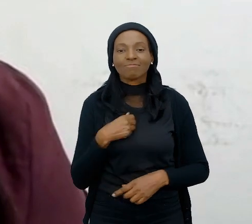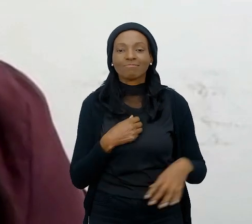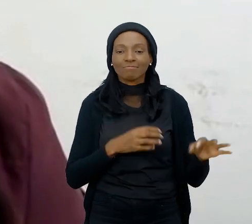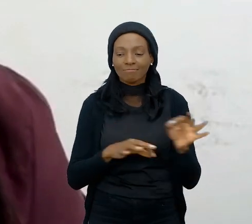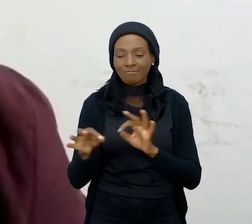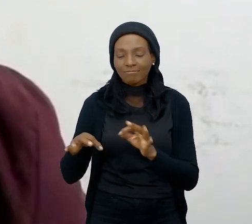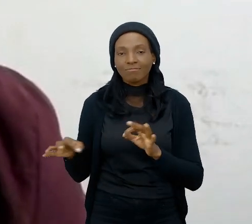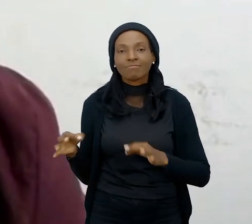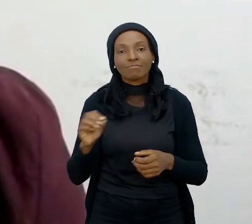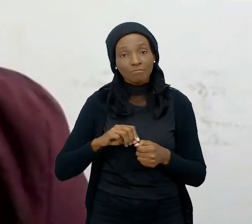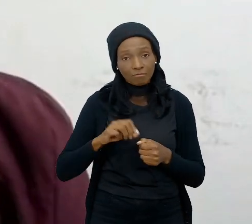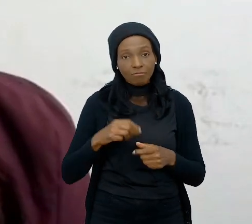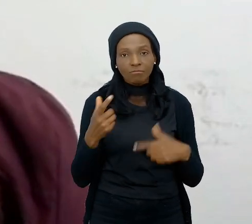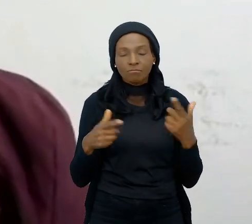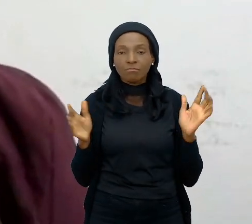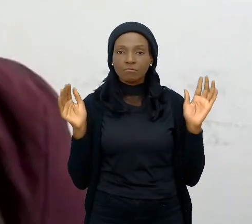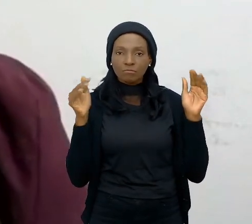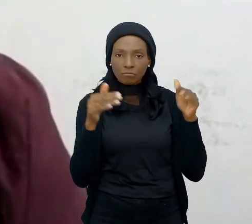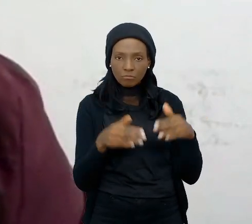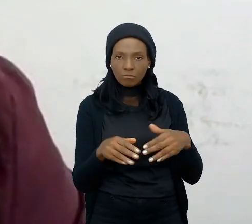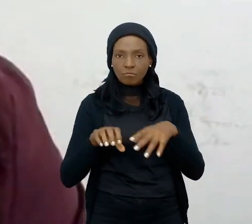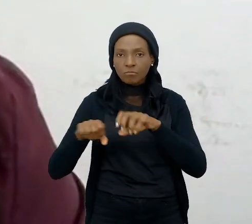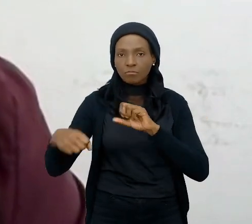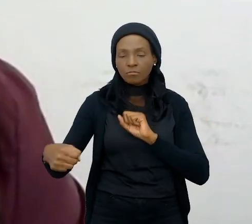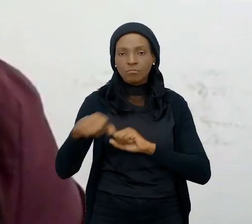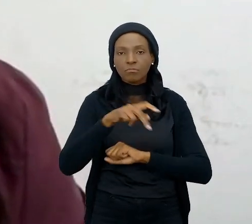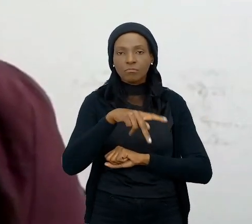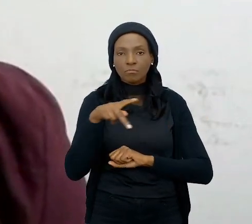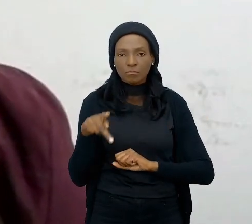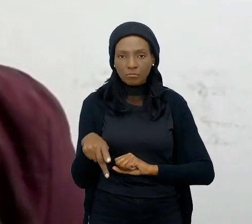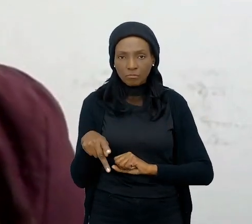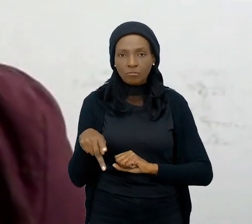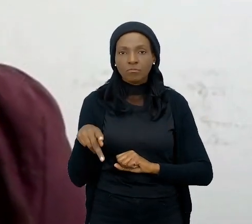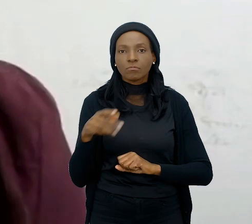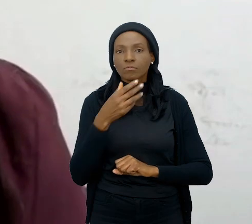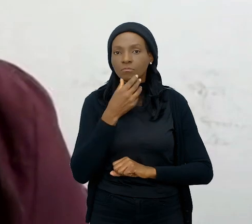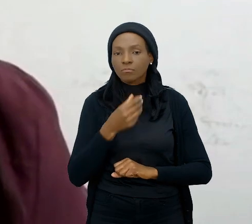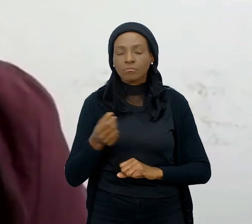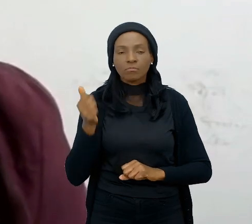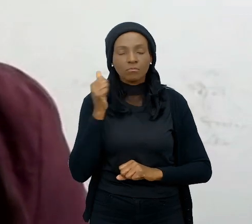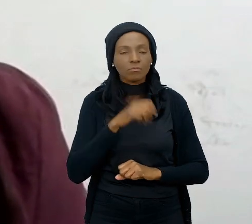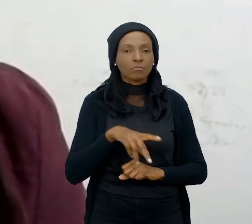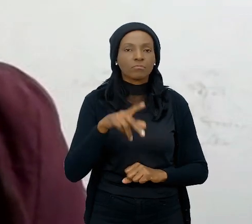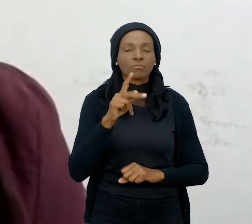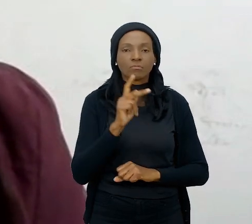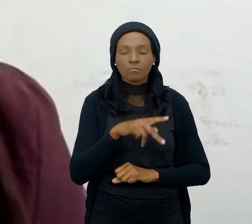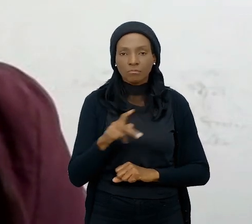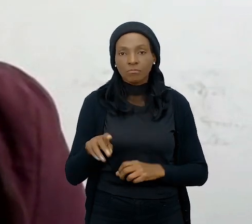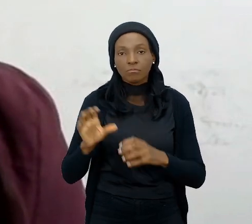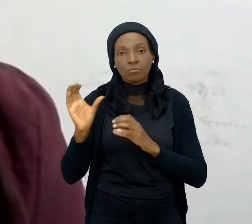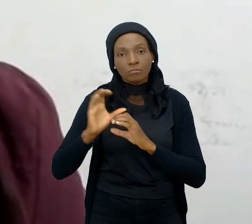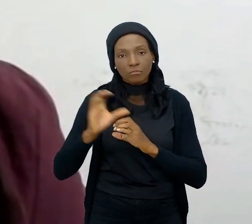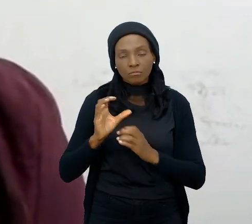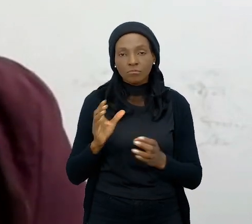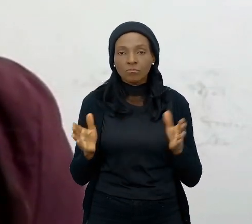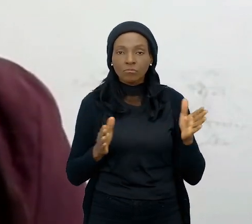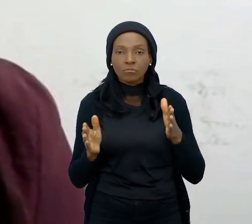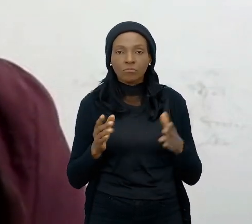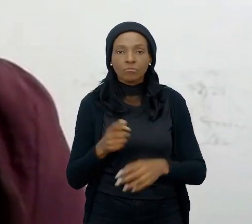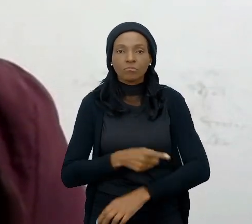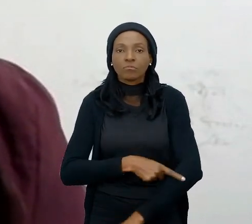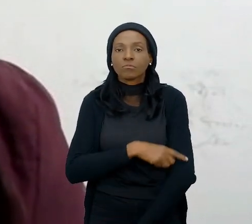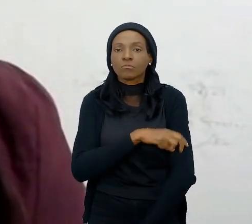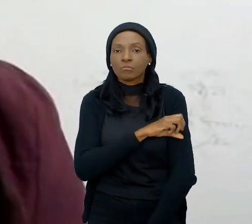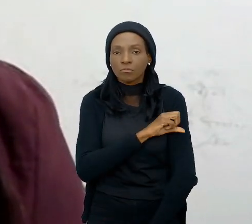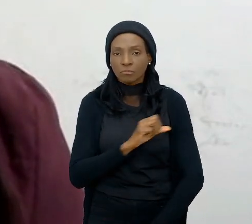um trabalho voltado à formação de professores e professores coordenadores dos anos iniciais.